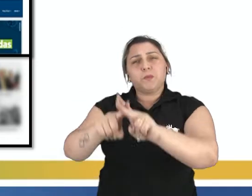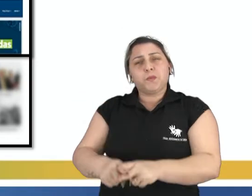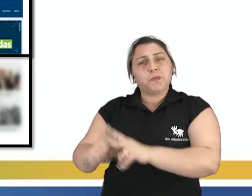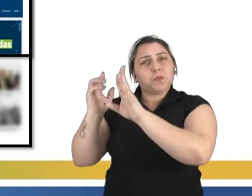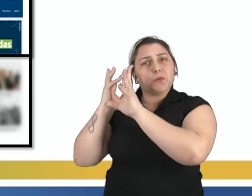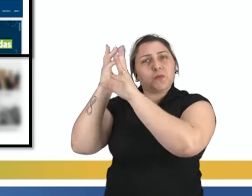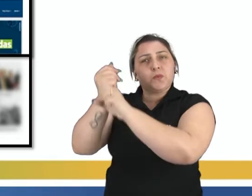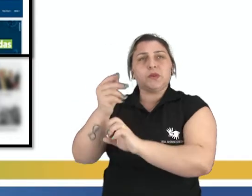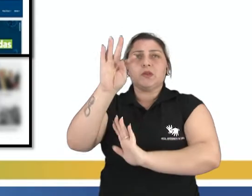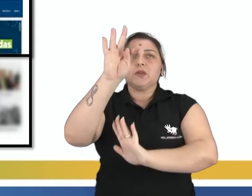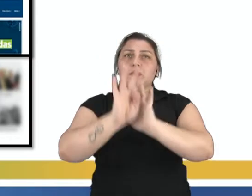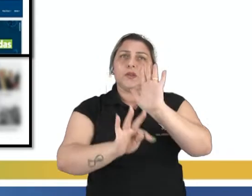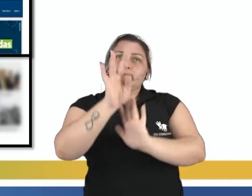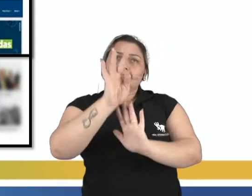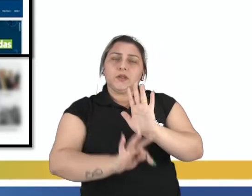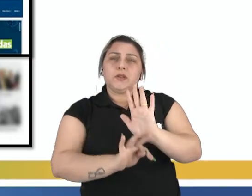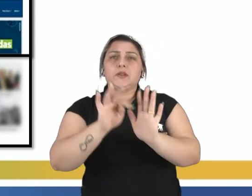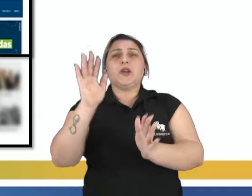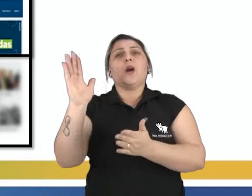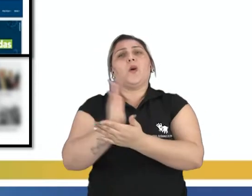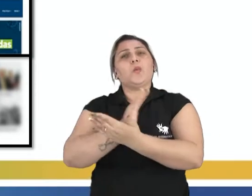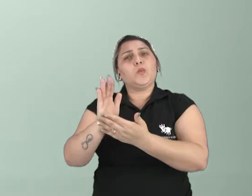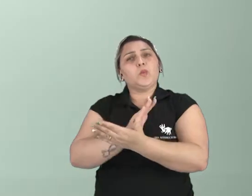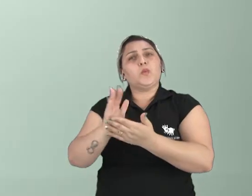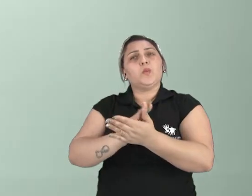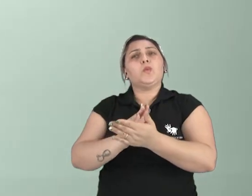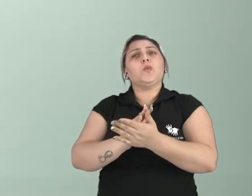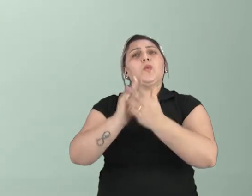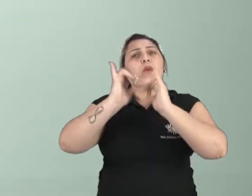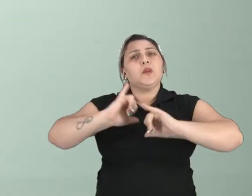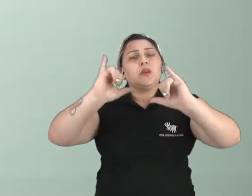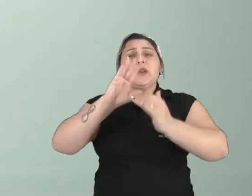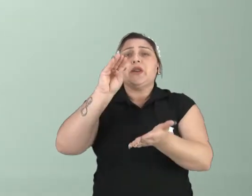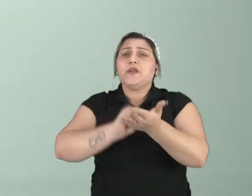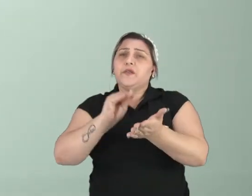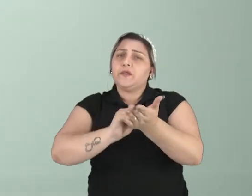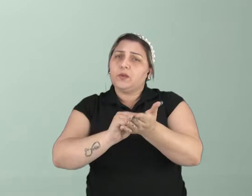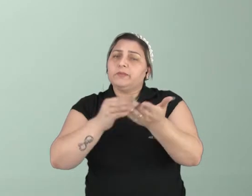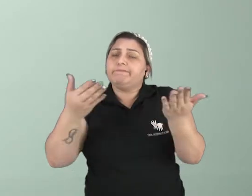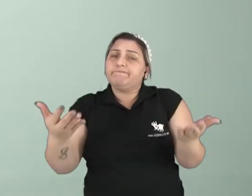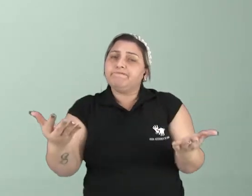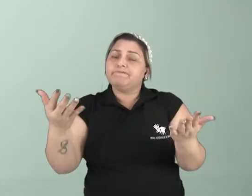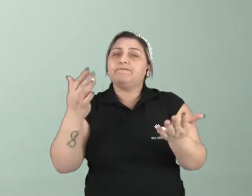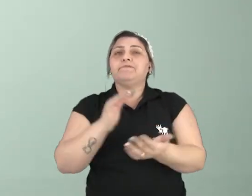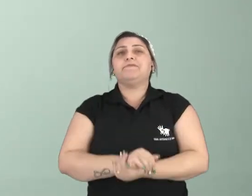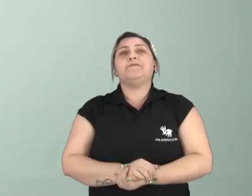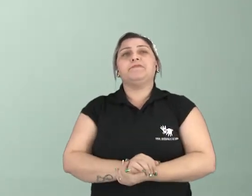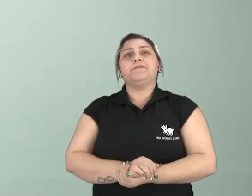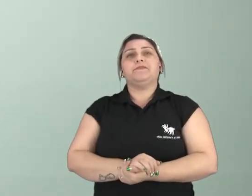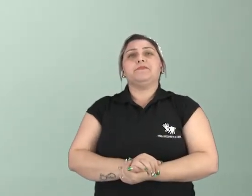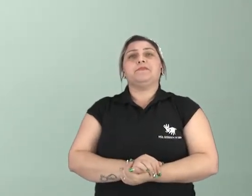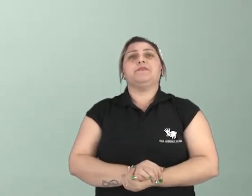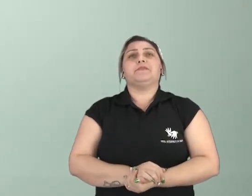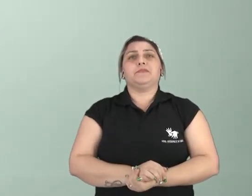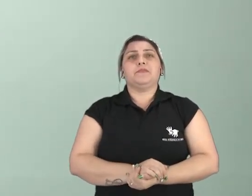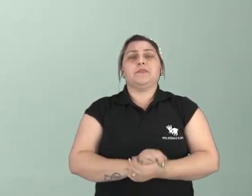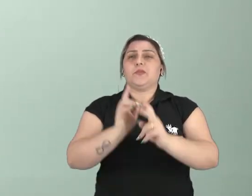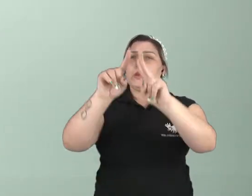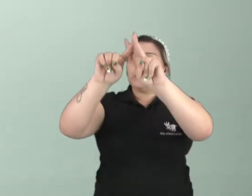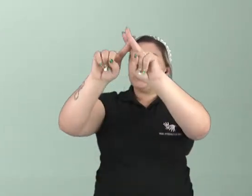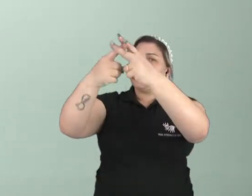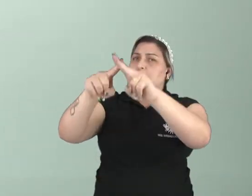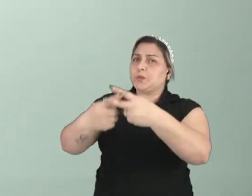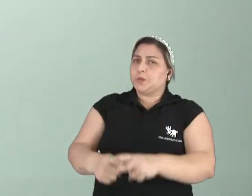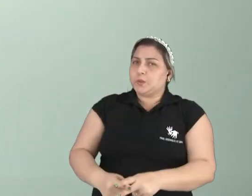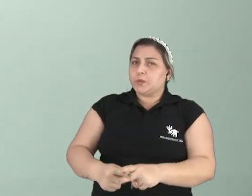do texto, tá certo? Revisão de alguma notícia que faltou ou que foi dada de forma equivocada. Eles vão fazendo